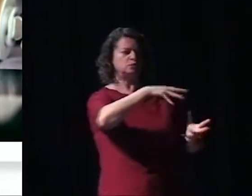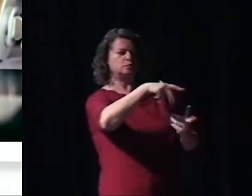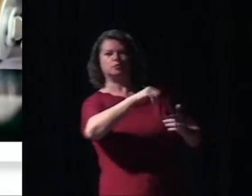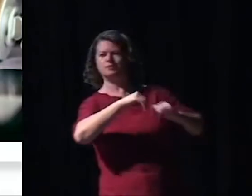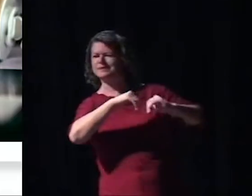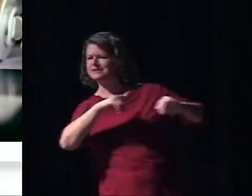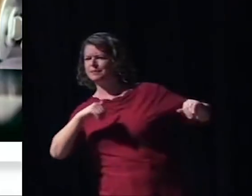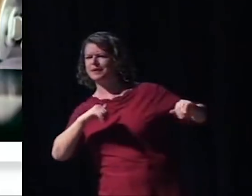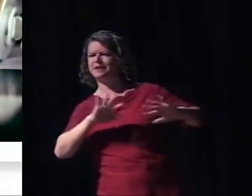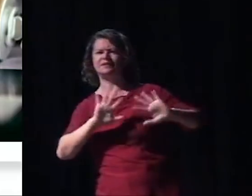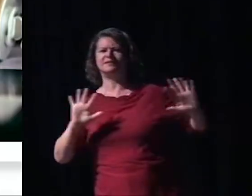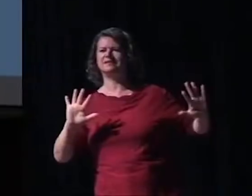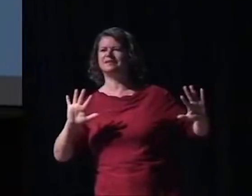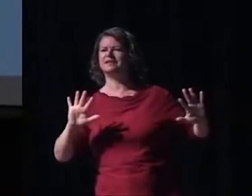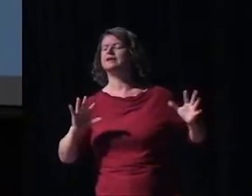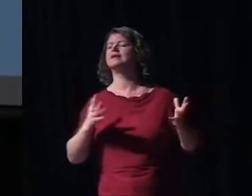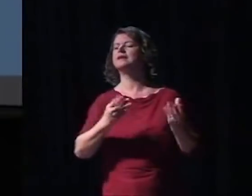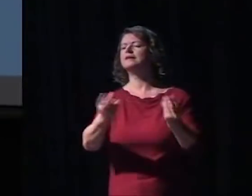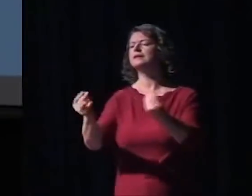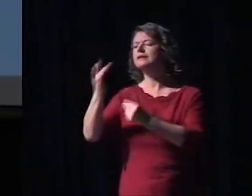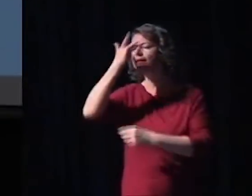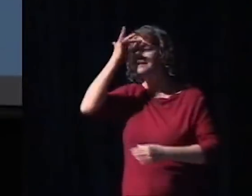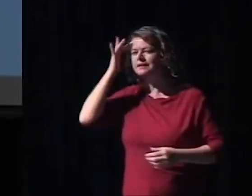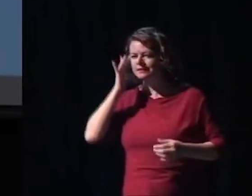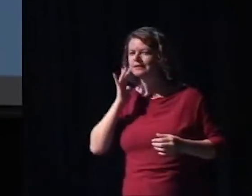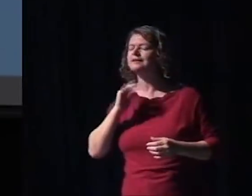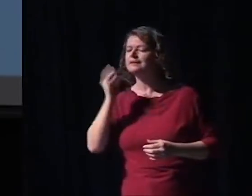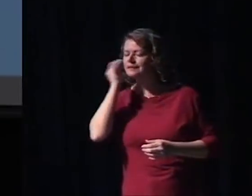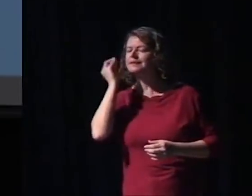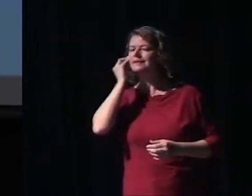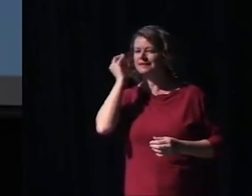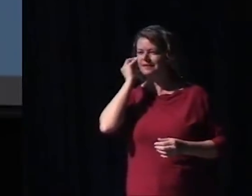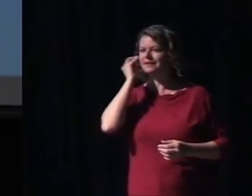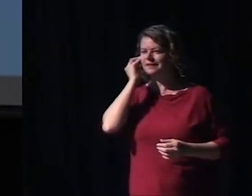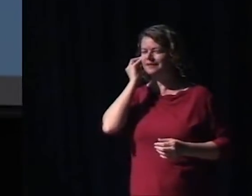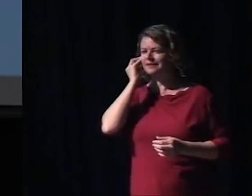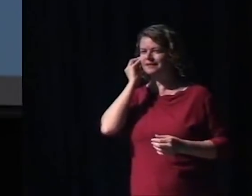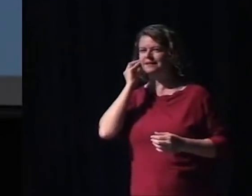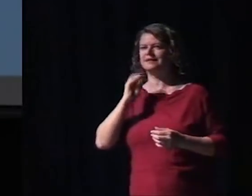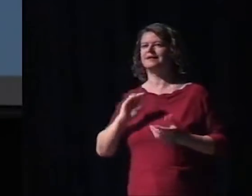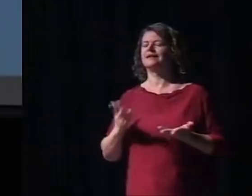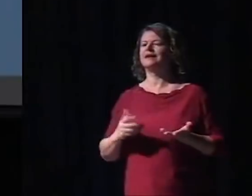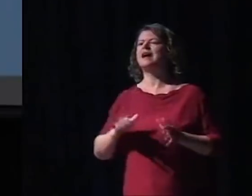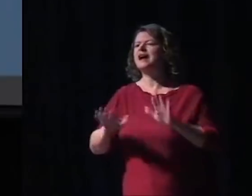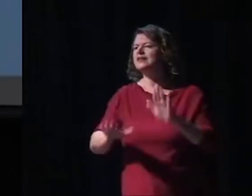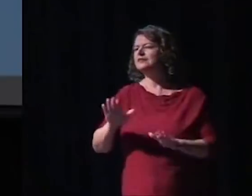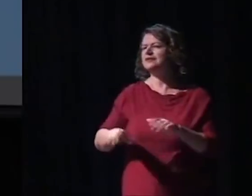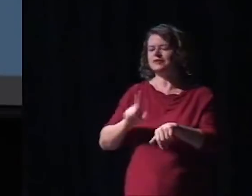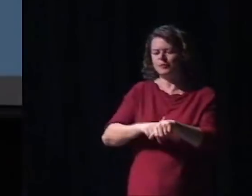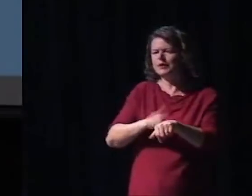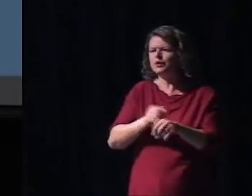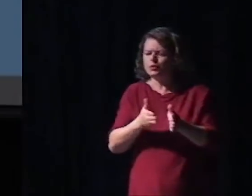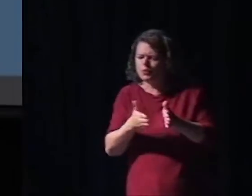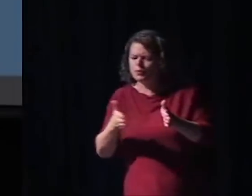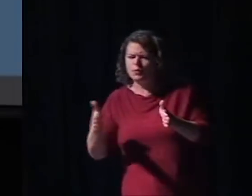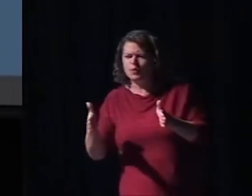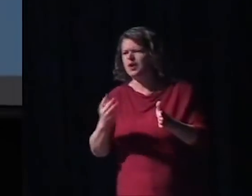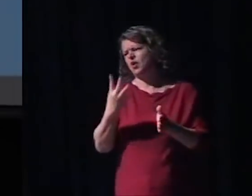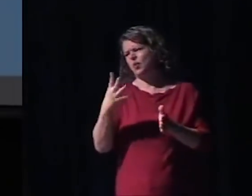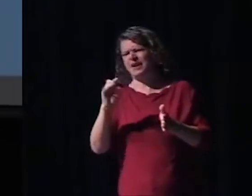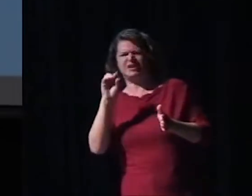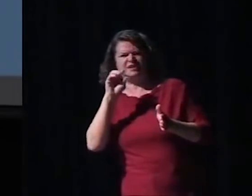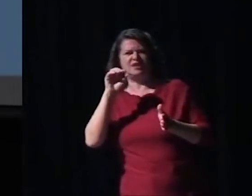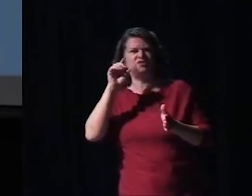Muita gente experimenta esses votos de separação e faz por períodos curtos, de 40